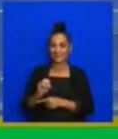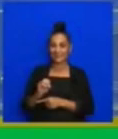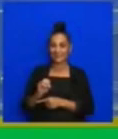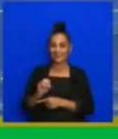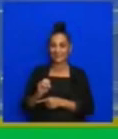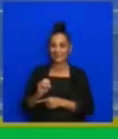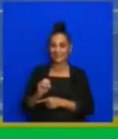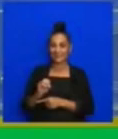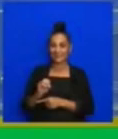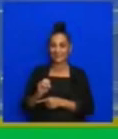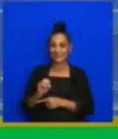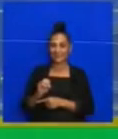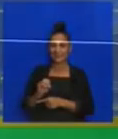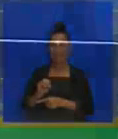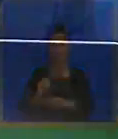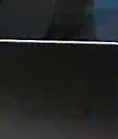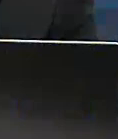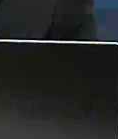prêmio de